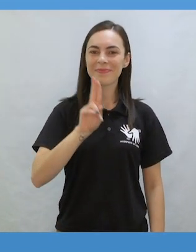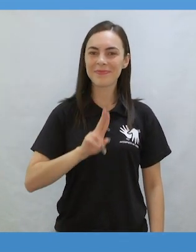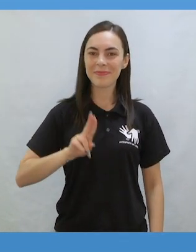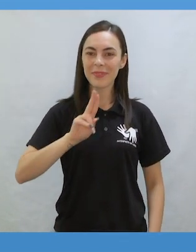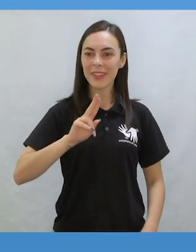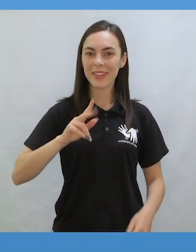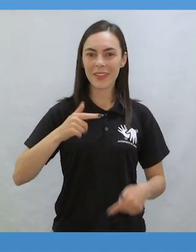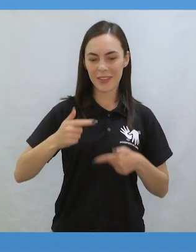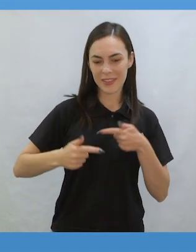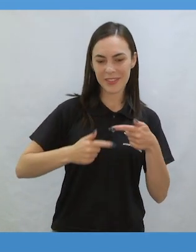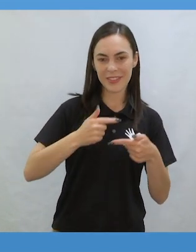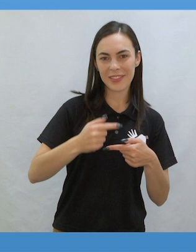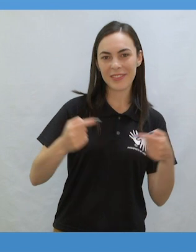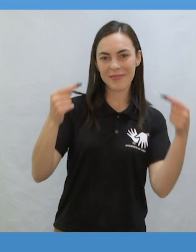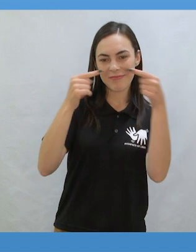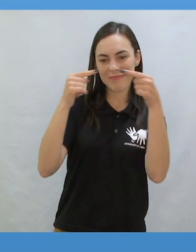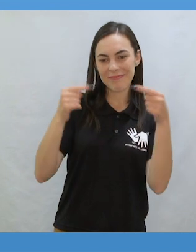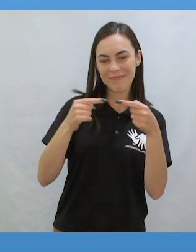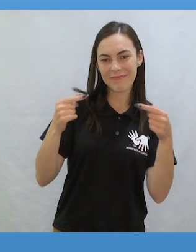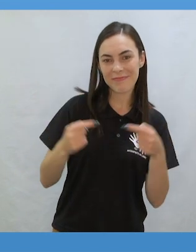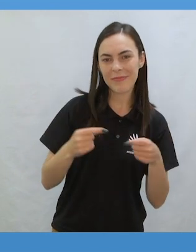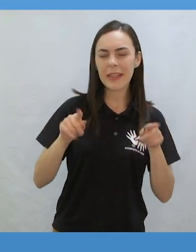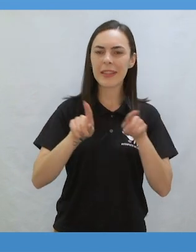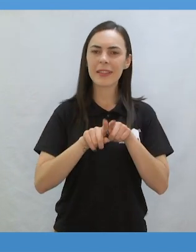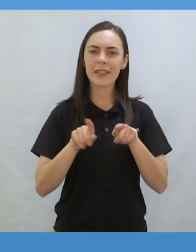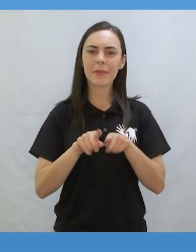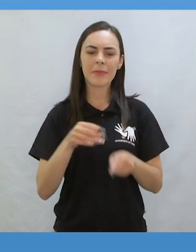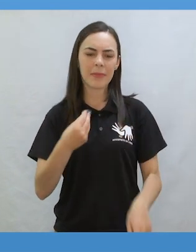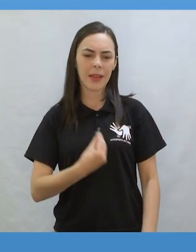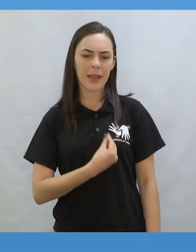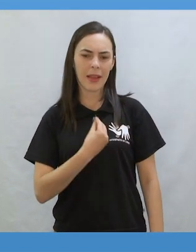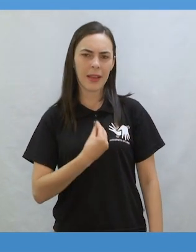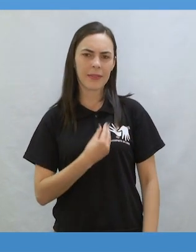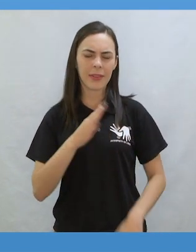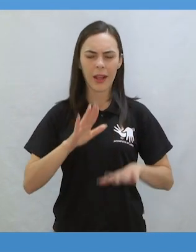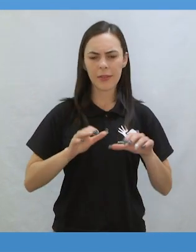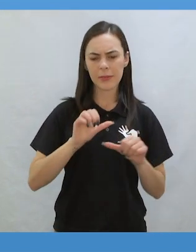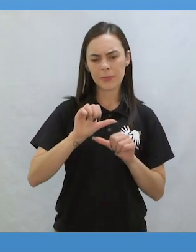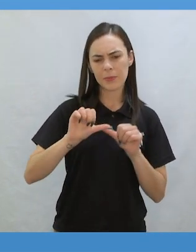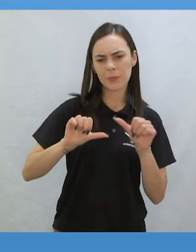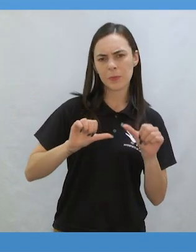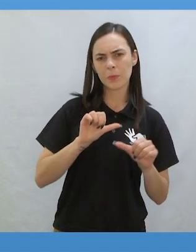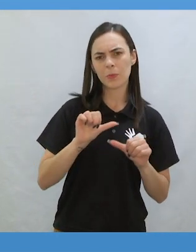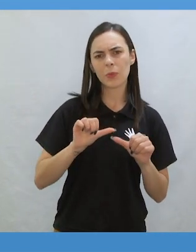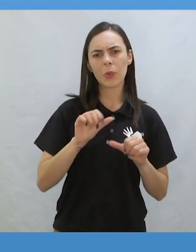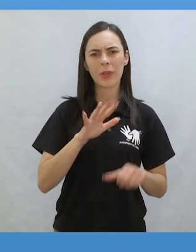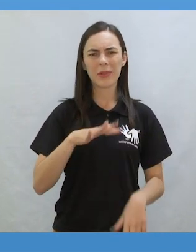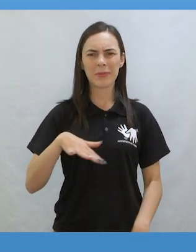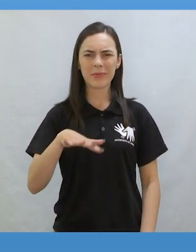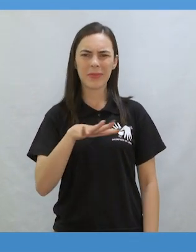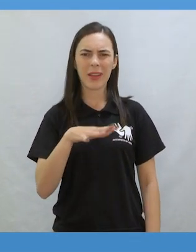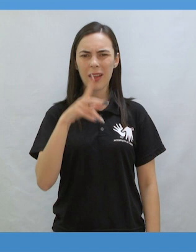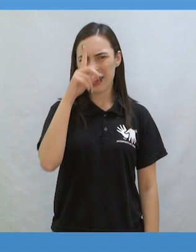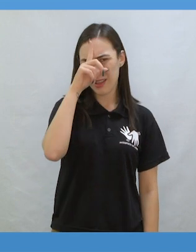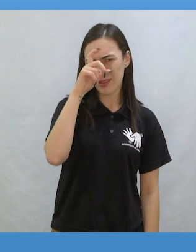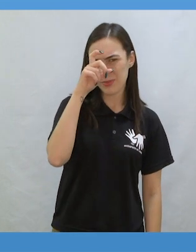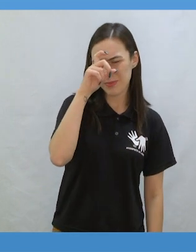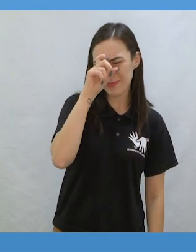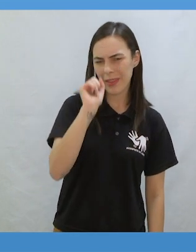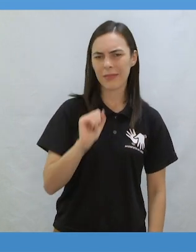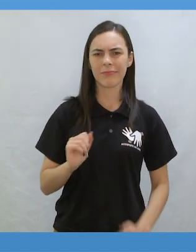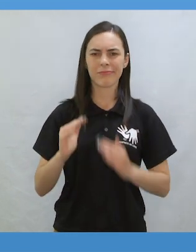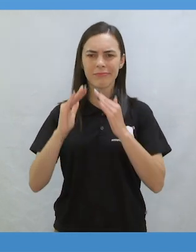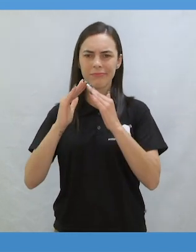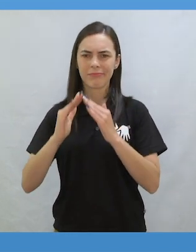possibilitando o encontro de gerações e modificando a realidade de ambientes